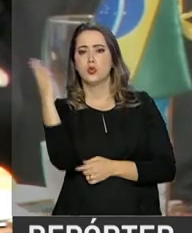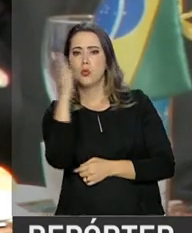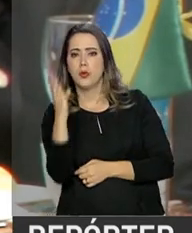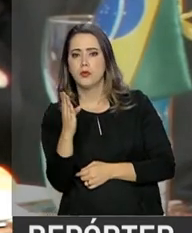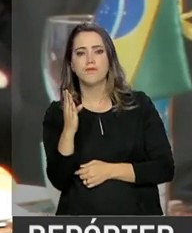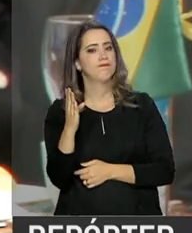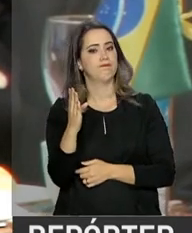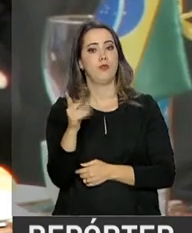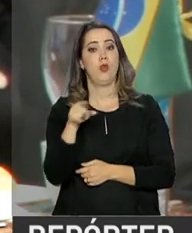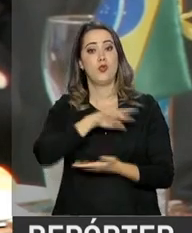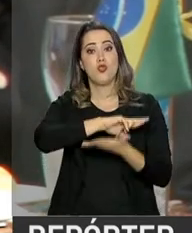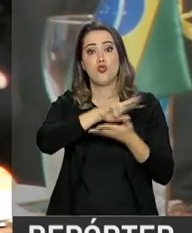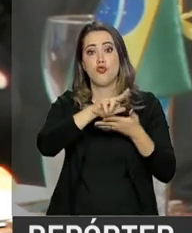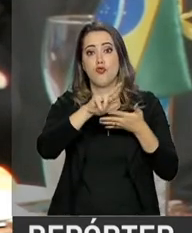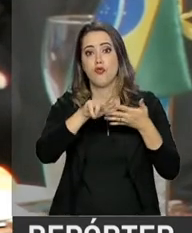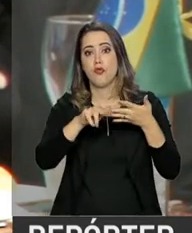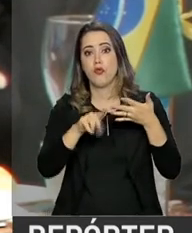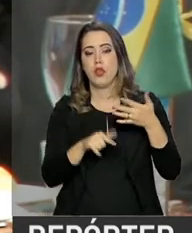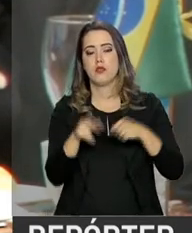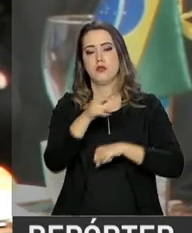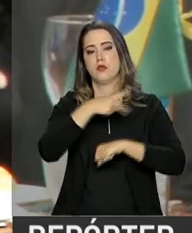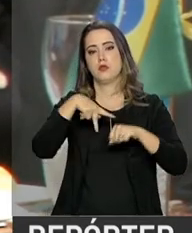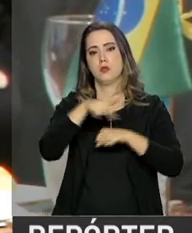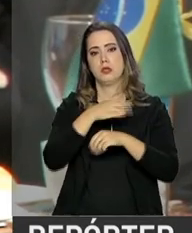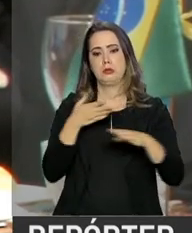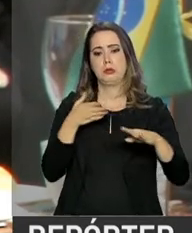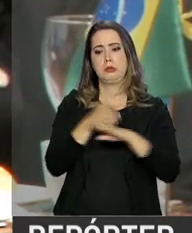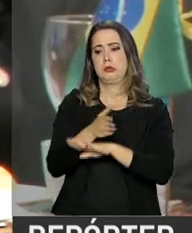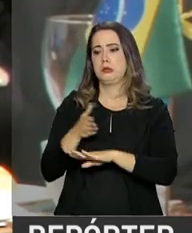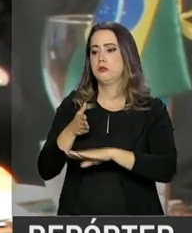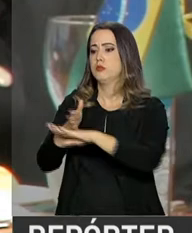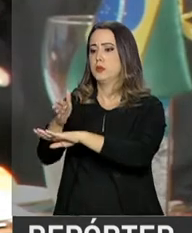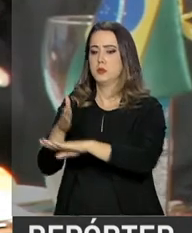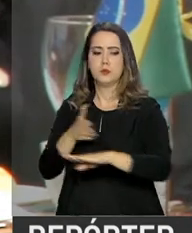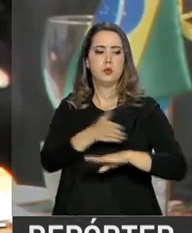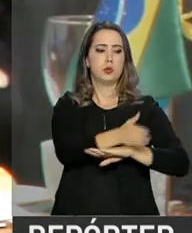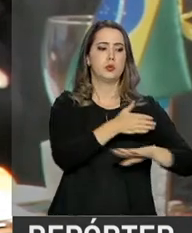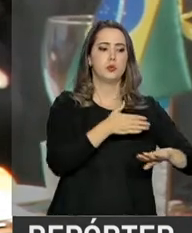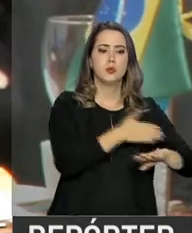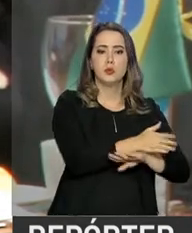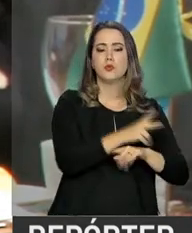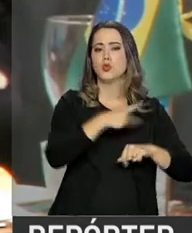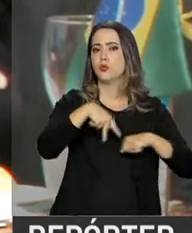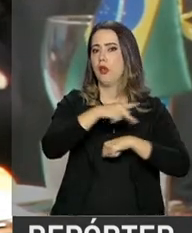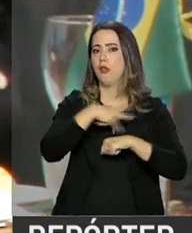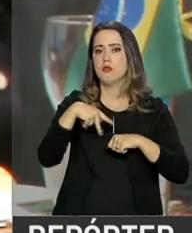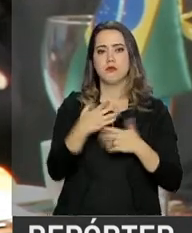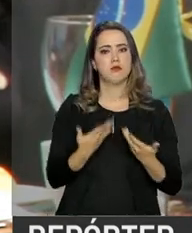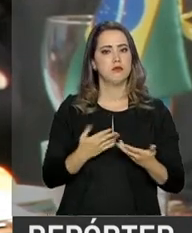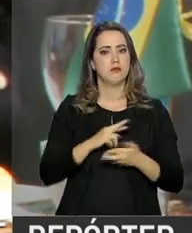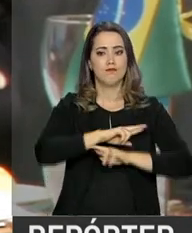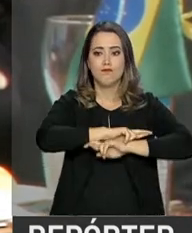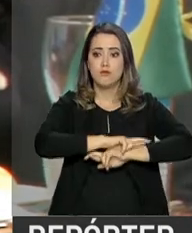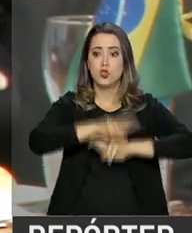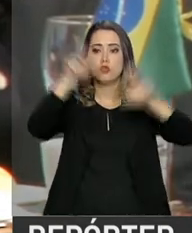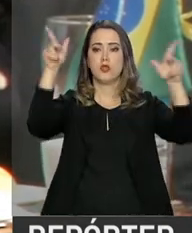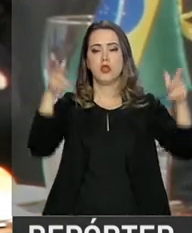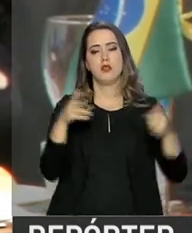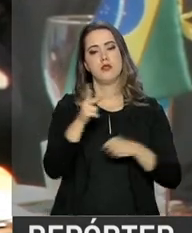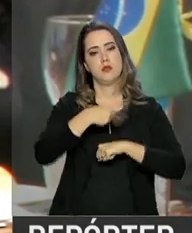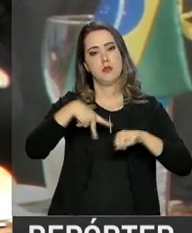transnacional ele agride valores não apenas de um país mas de vários países essas organizações